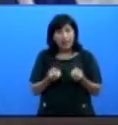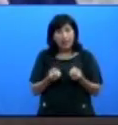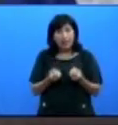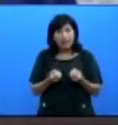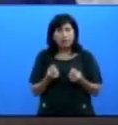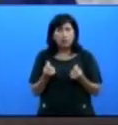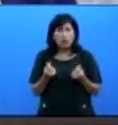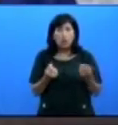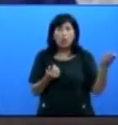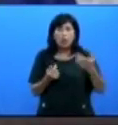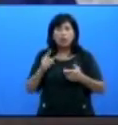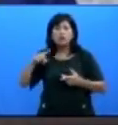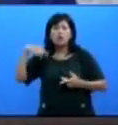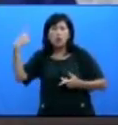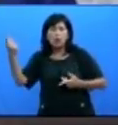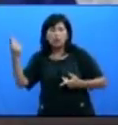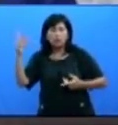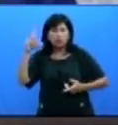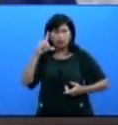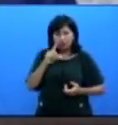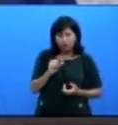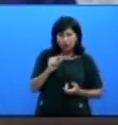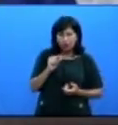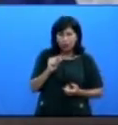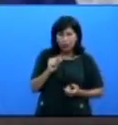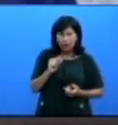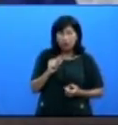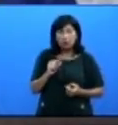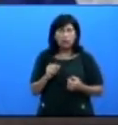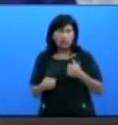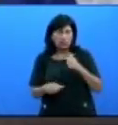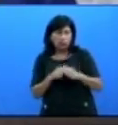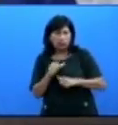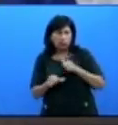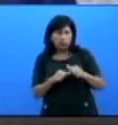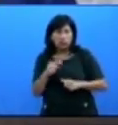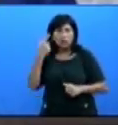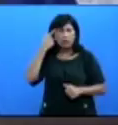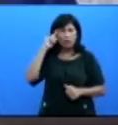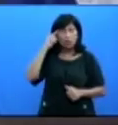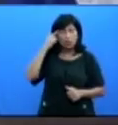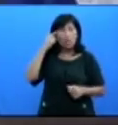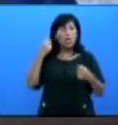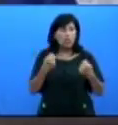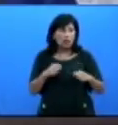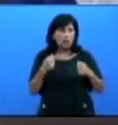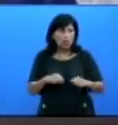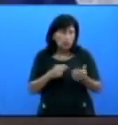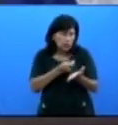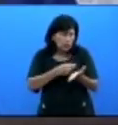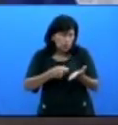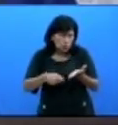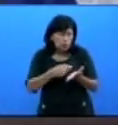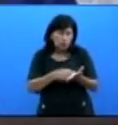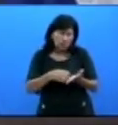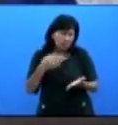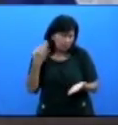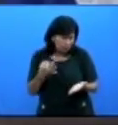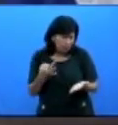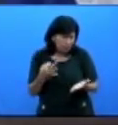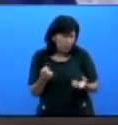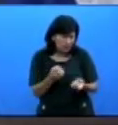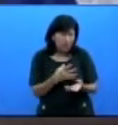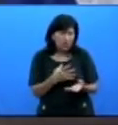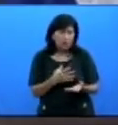além de outras preocupações. Uma outra preocupação é que nós não sabemos se os diversos conselhos municipais foram